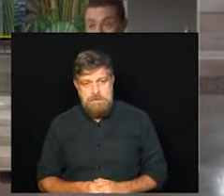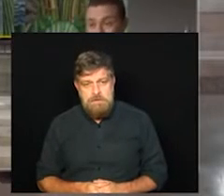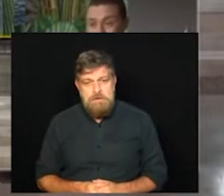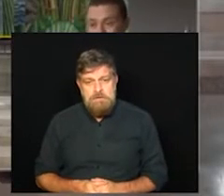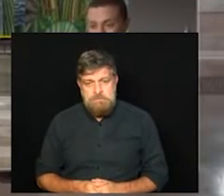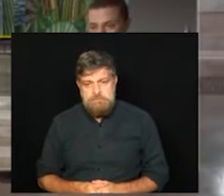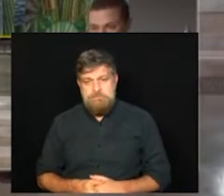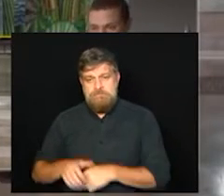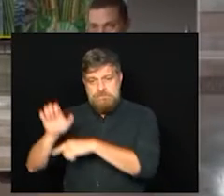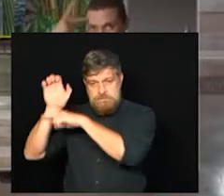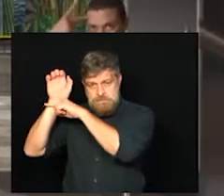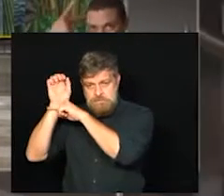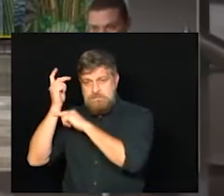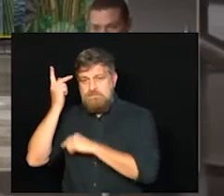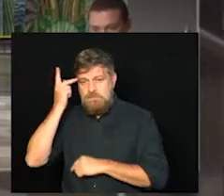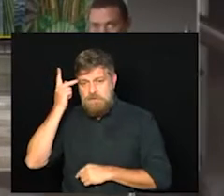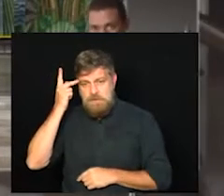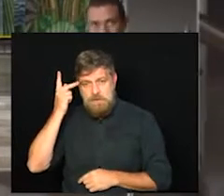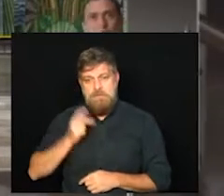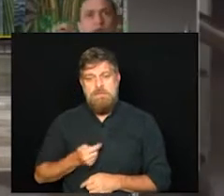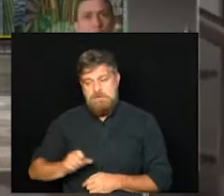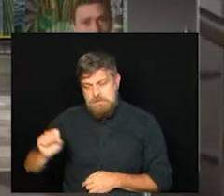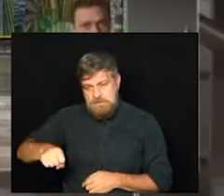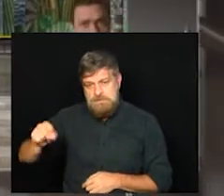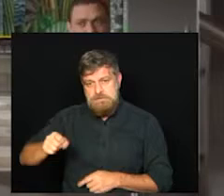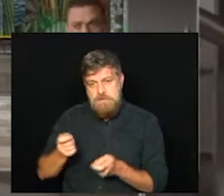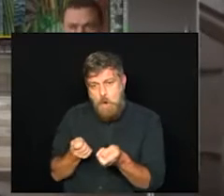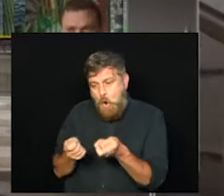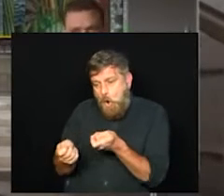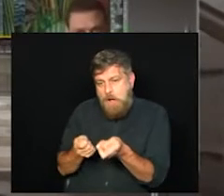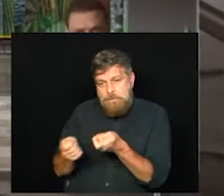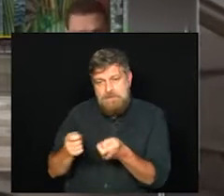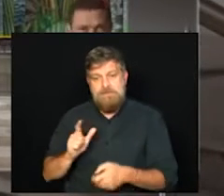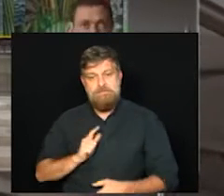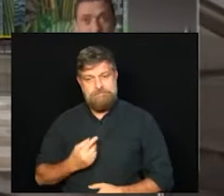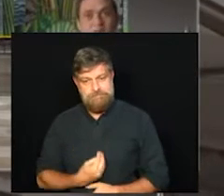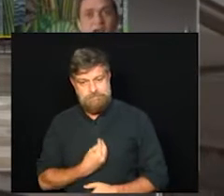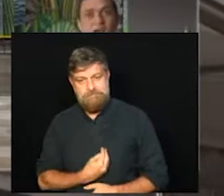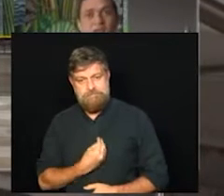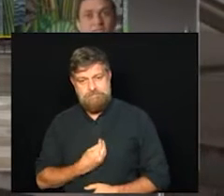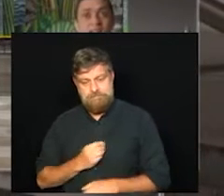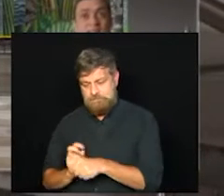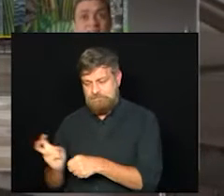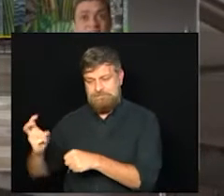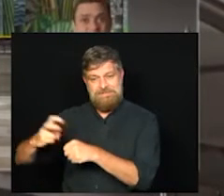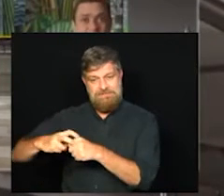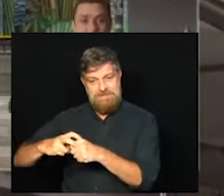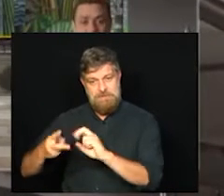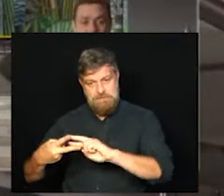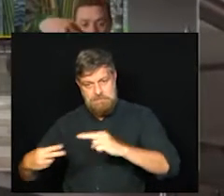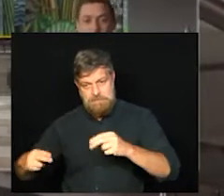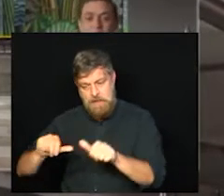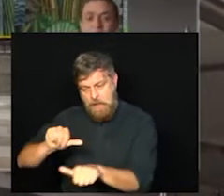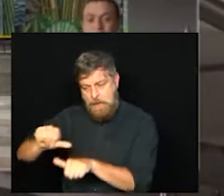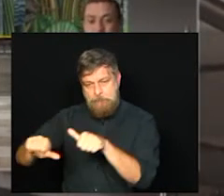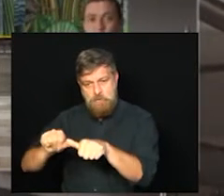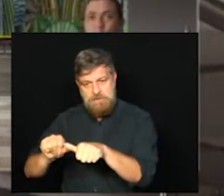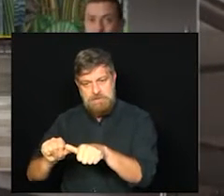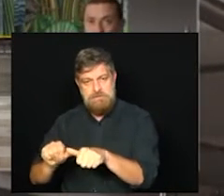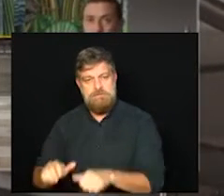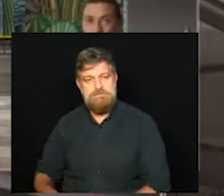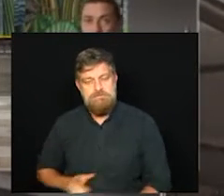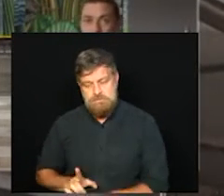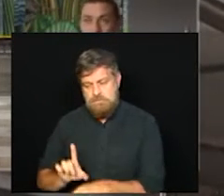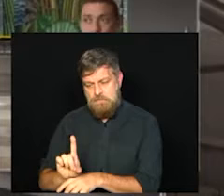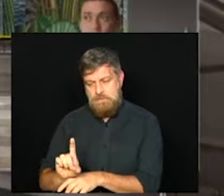O Estado de São Paulo está, sim, monitorando a presença dessa variante, como